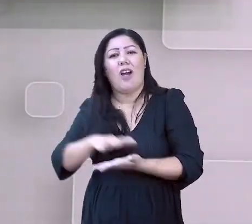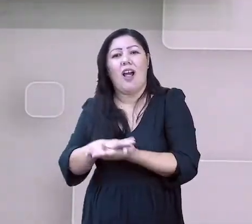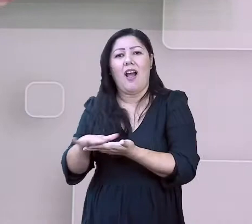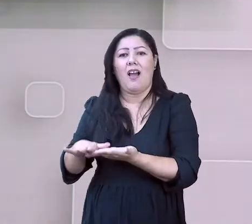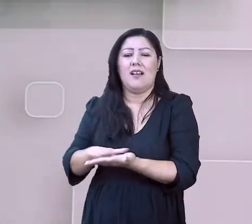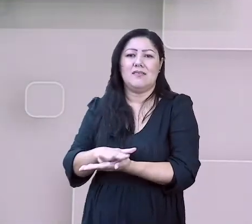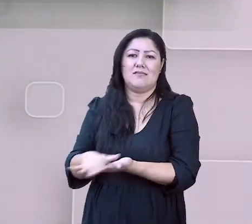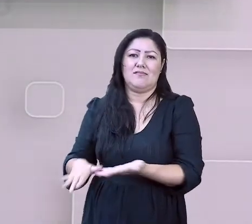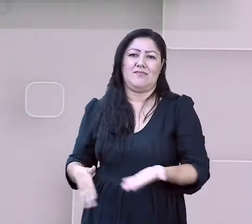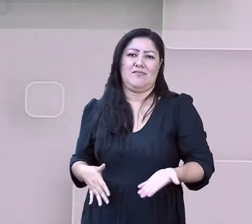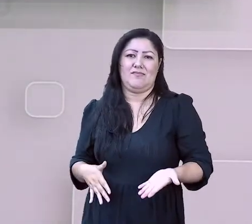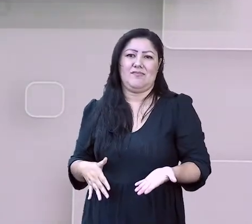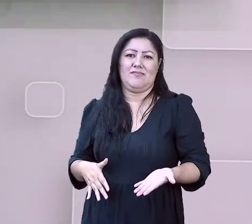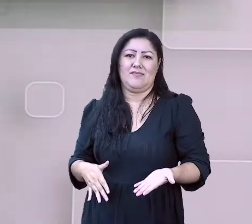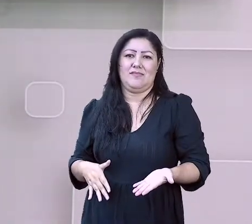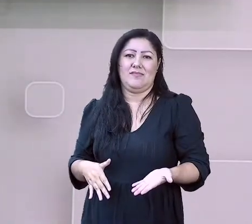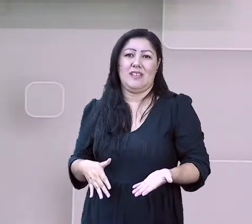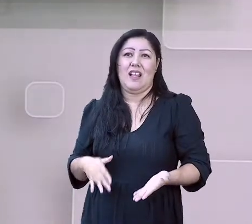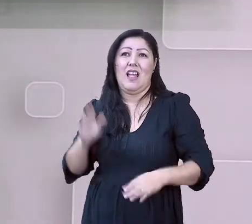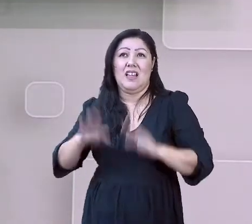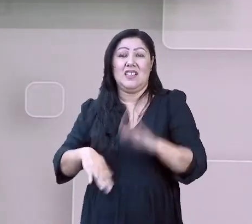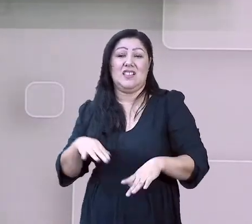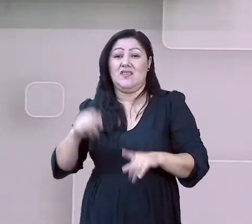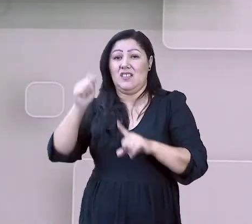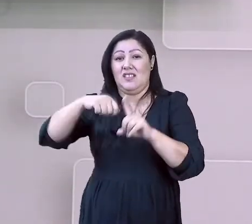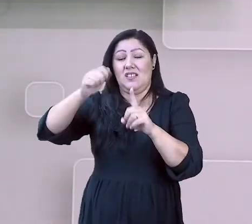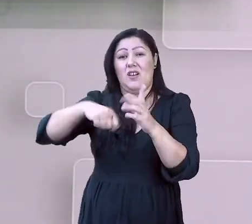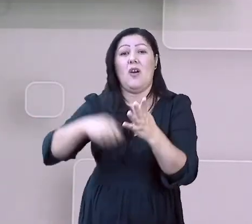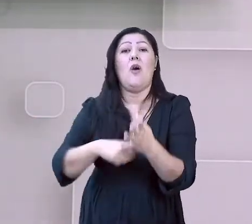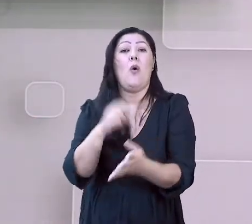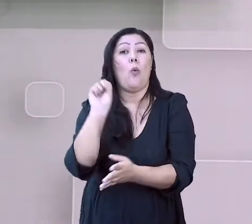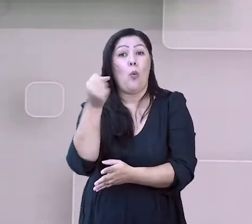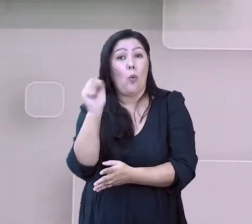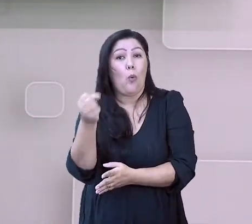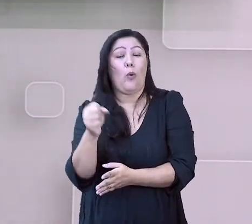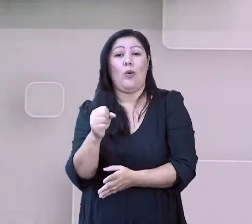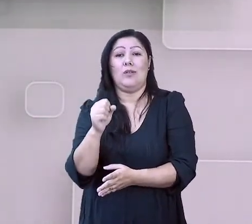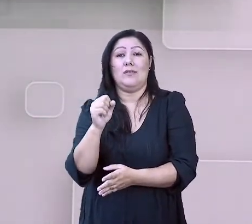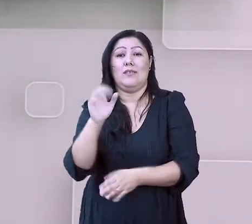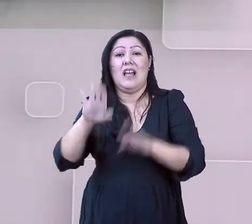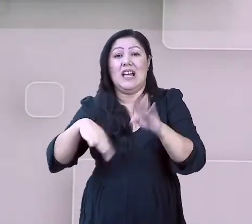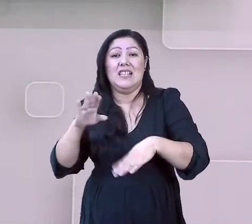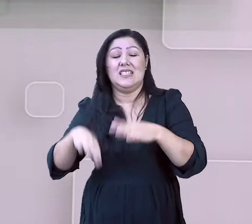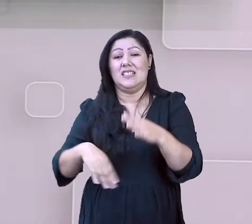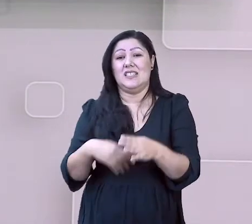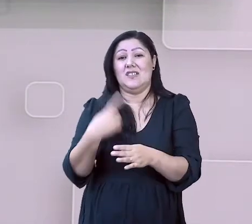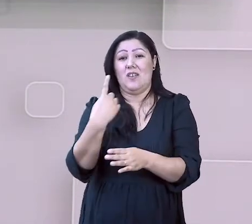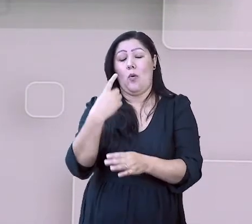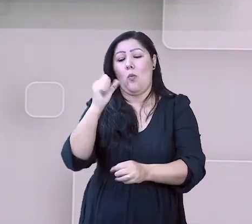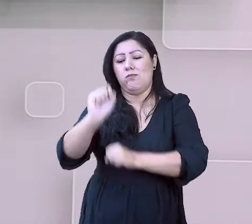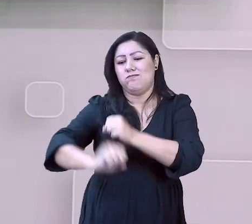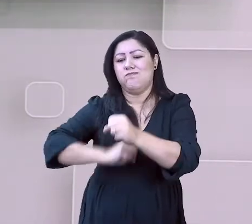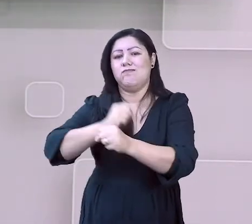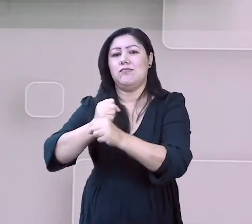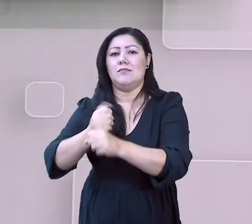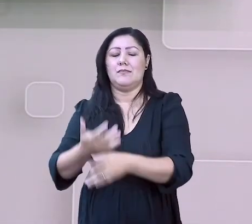não só 6 meses, às vezes 8 meses, às vezes passa de um ano para o outro.